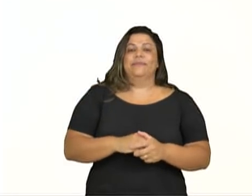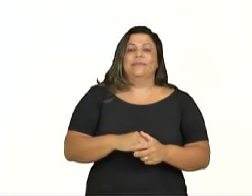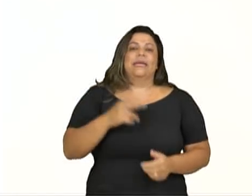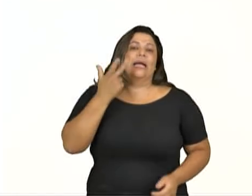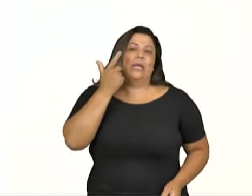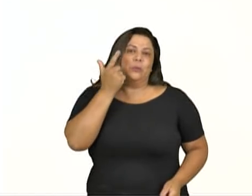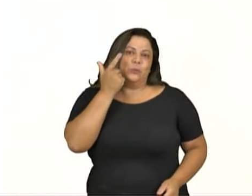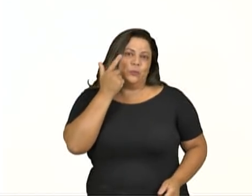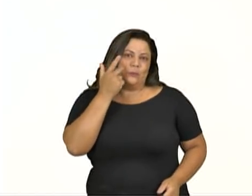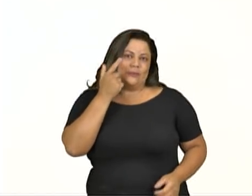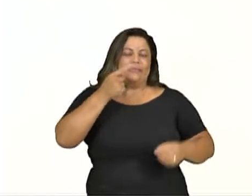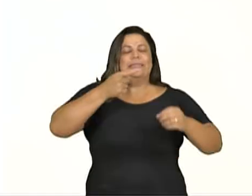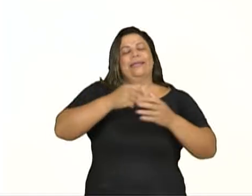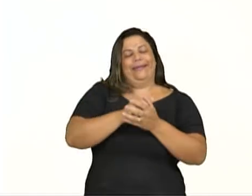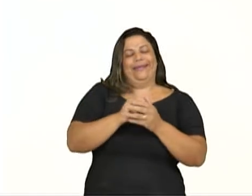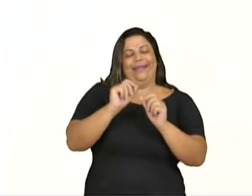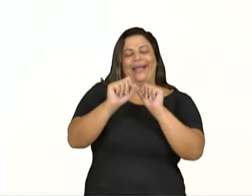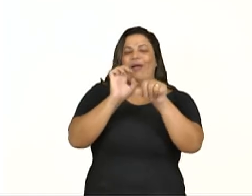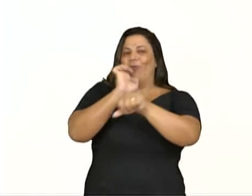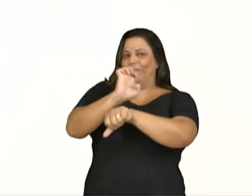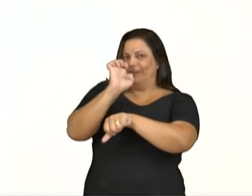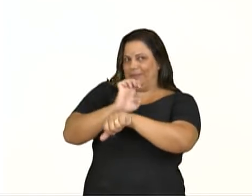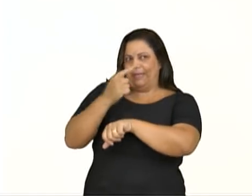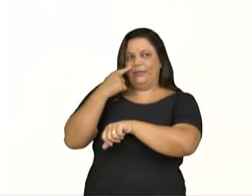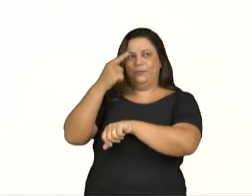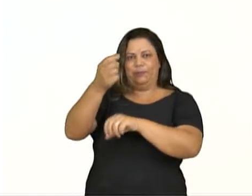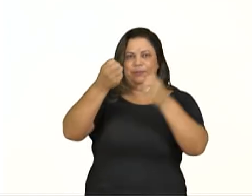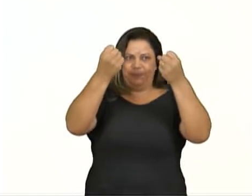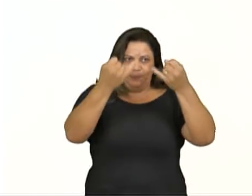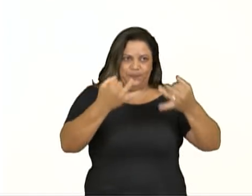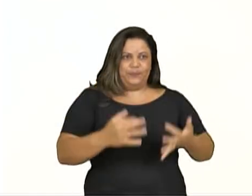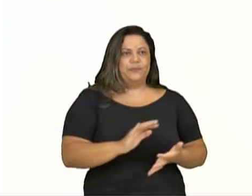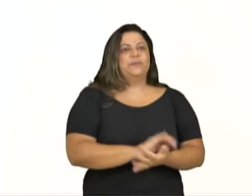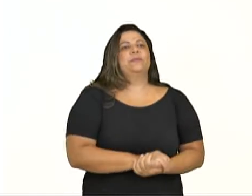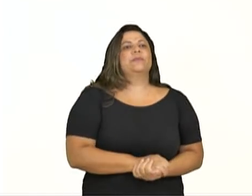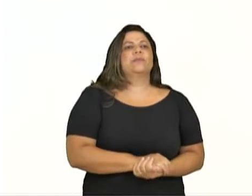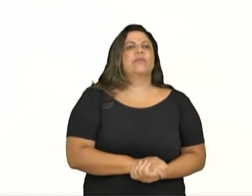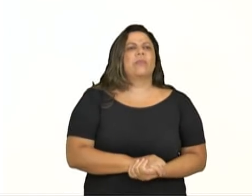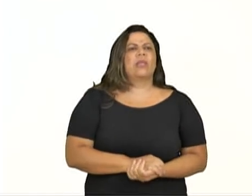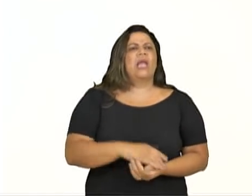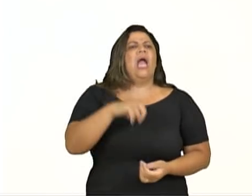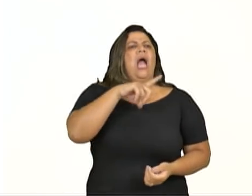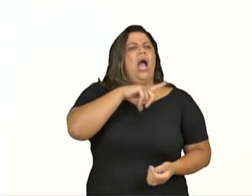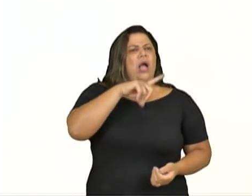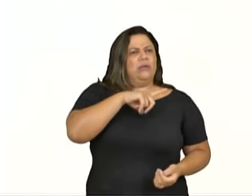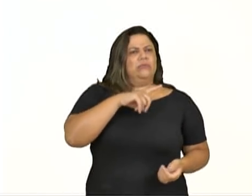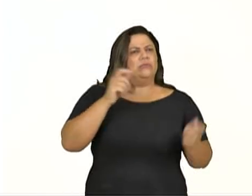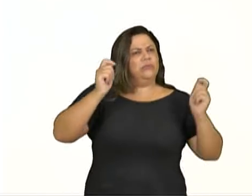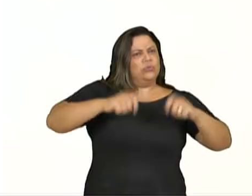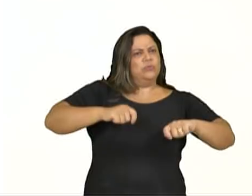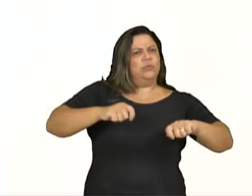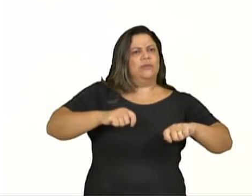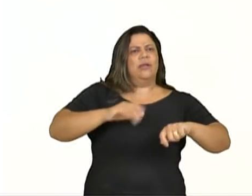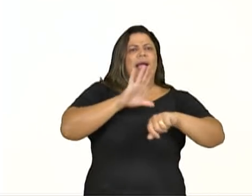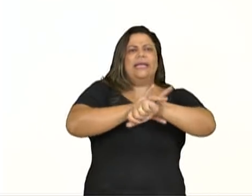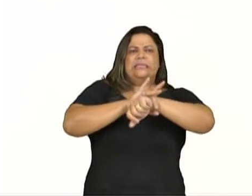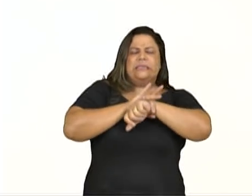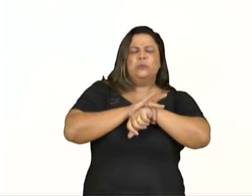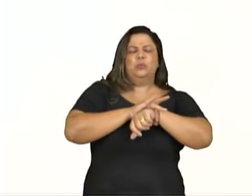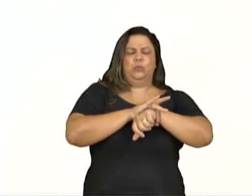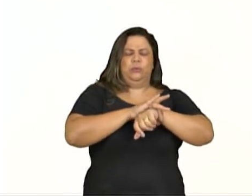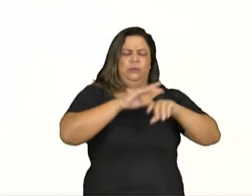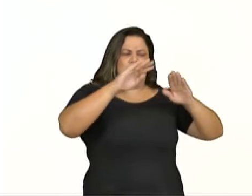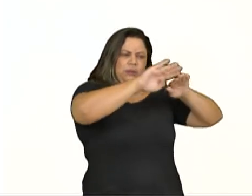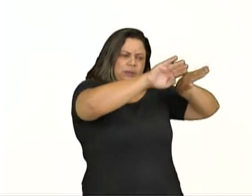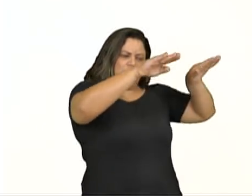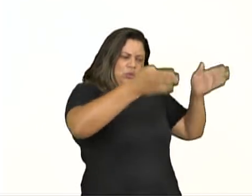tem o formato da figura abaixo. Já vai aparecer para vocês. Onde as 12 letras A, B, C, assim por diante, até a